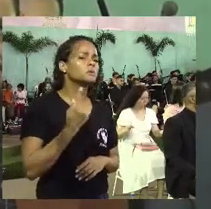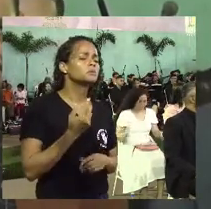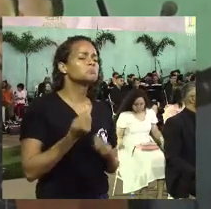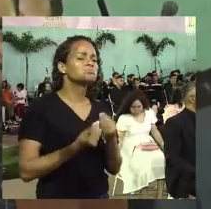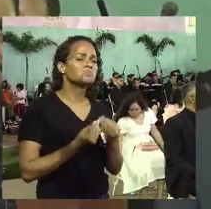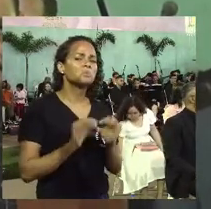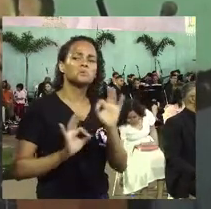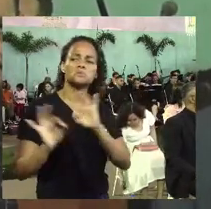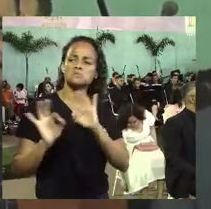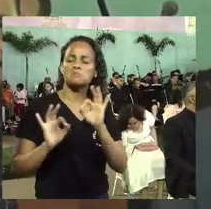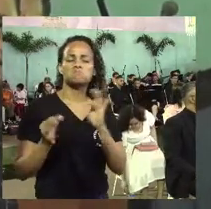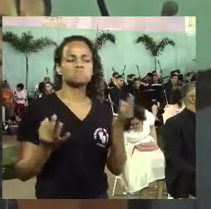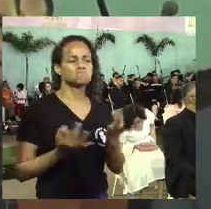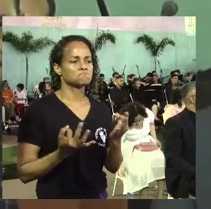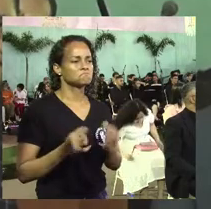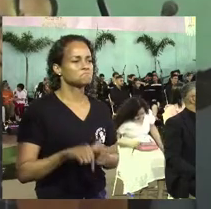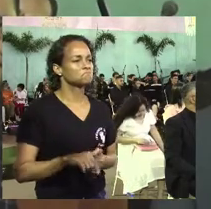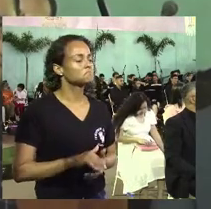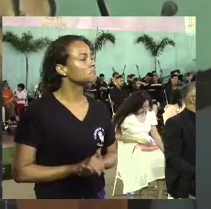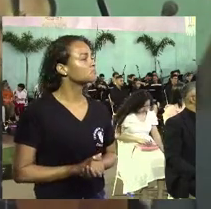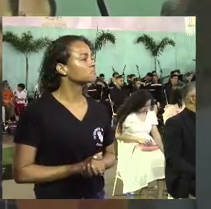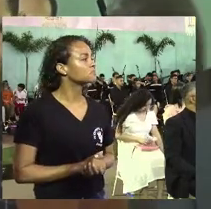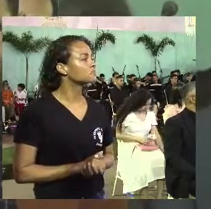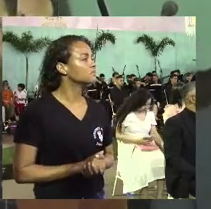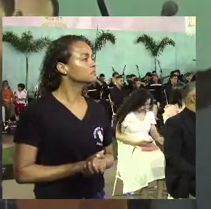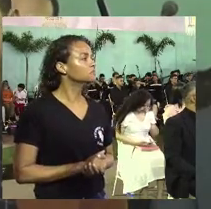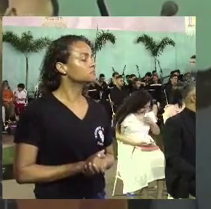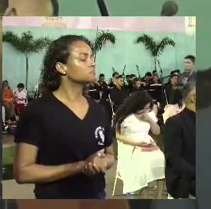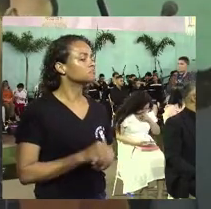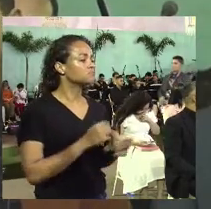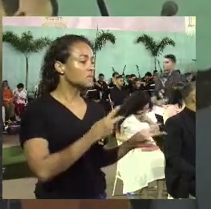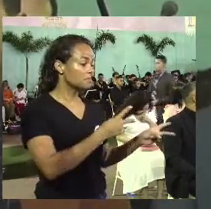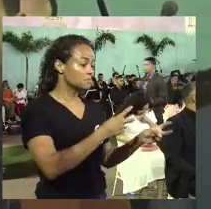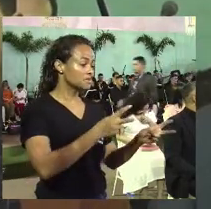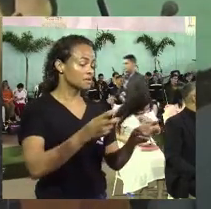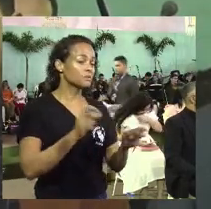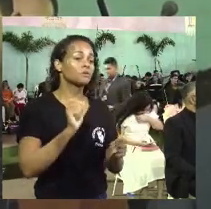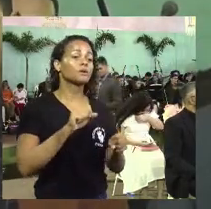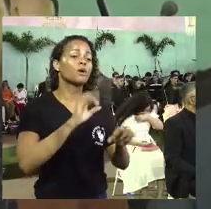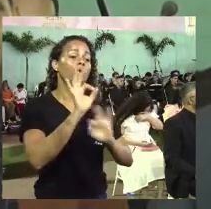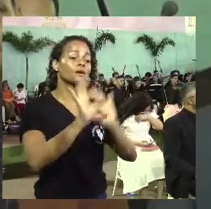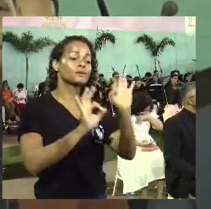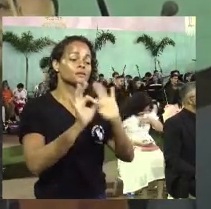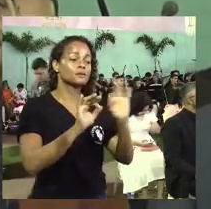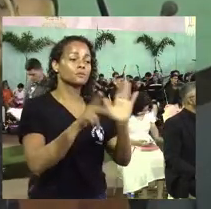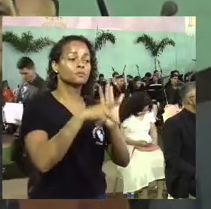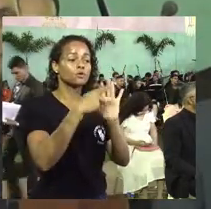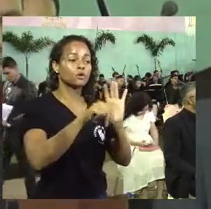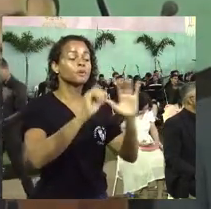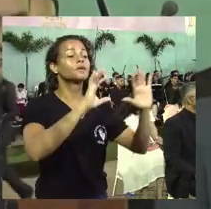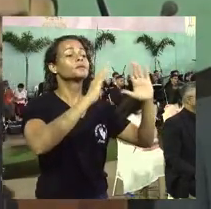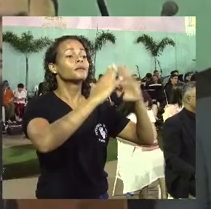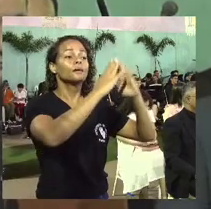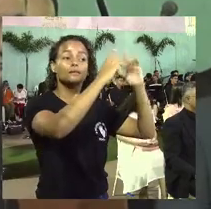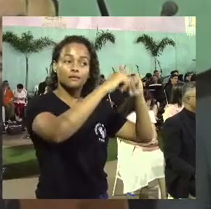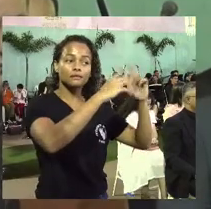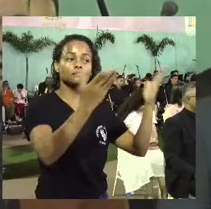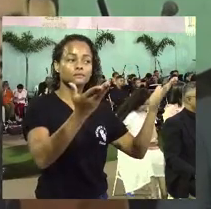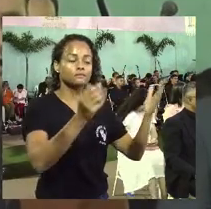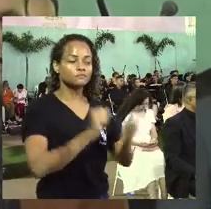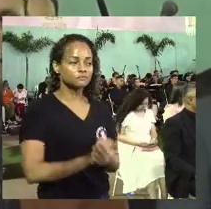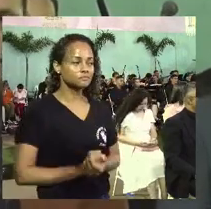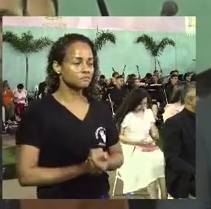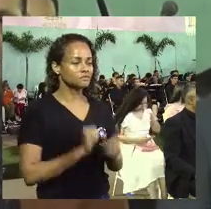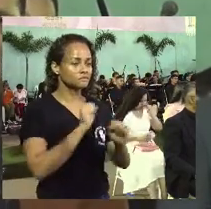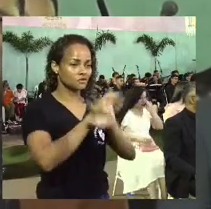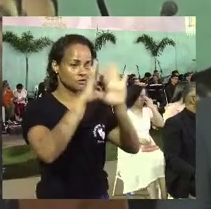são organizados vocês quando eles reconhecem a organização da igreja da igreja de um glória a Deus da